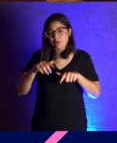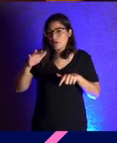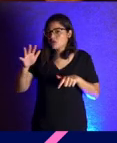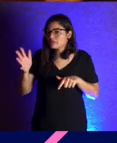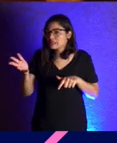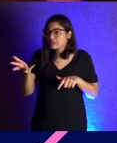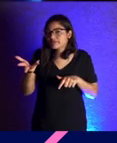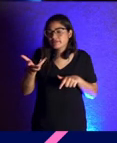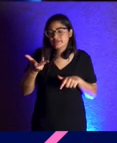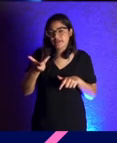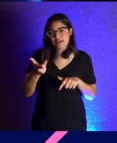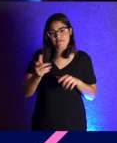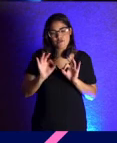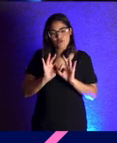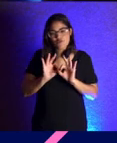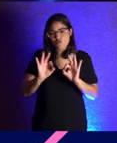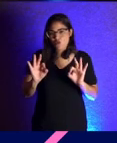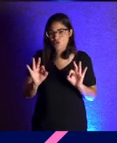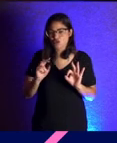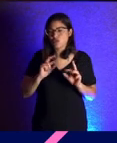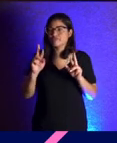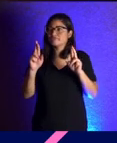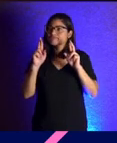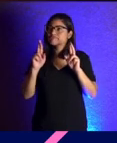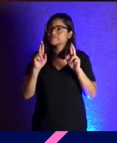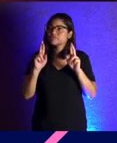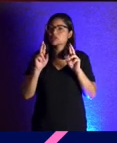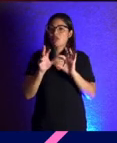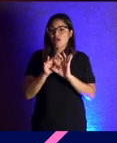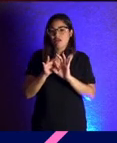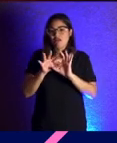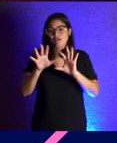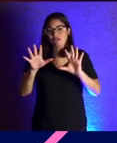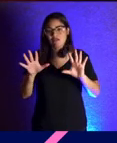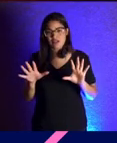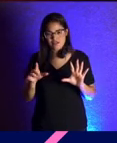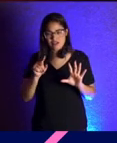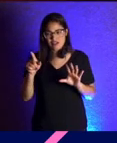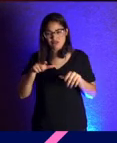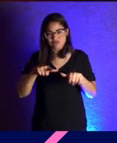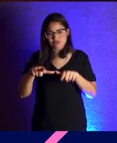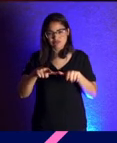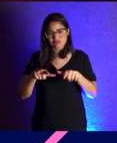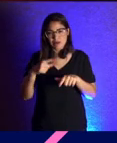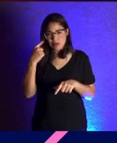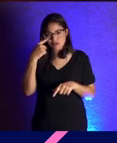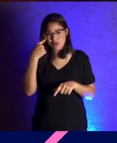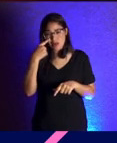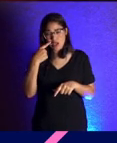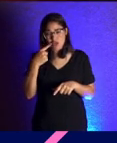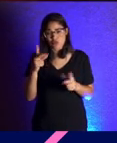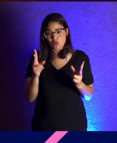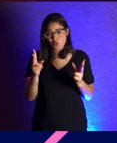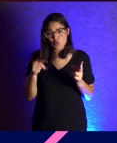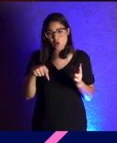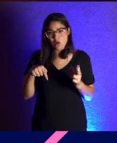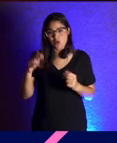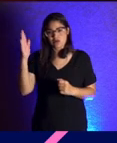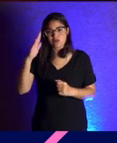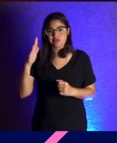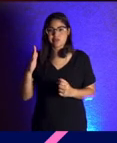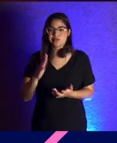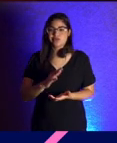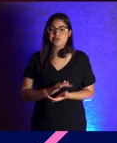que foi sempre a conhecer, né? Algum momento depois desse grande trabalho na escola, eu nunca fiz um Brasil.